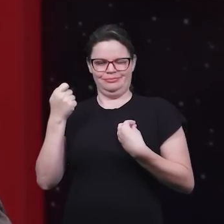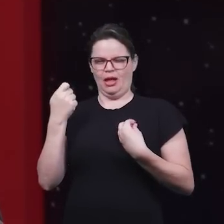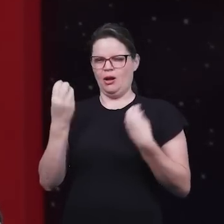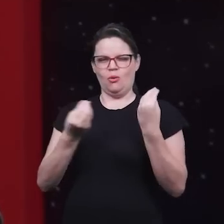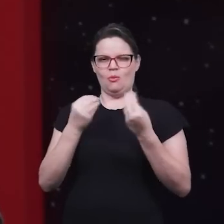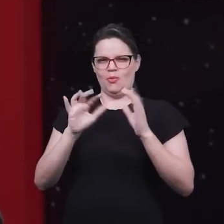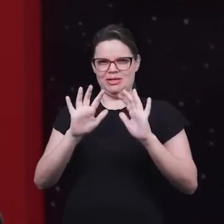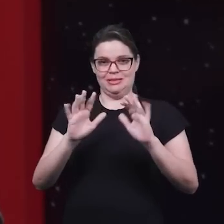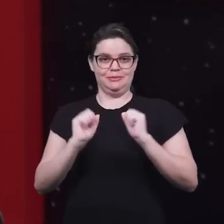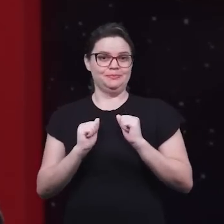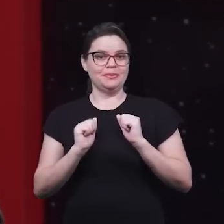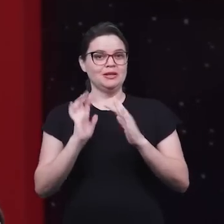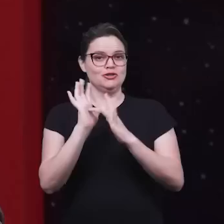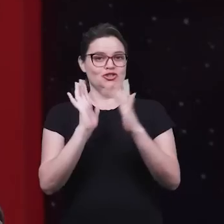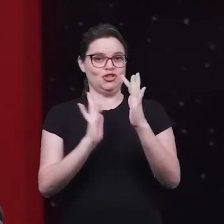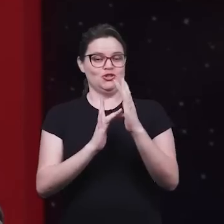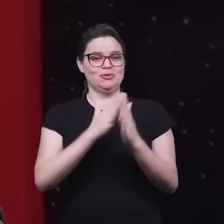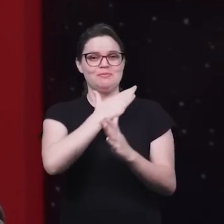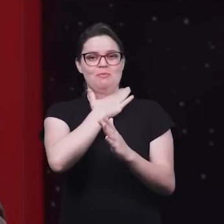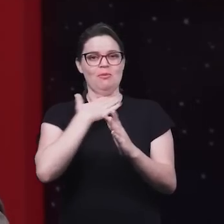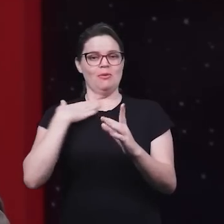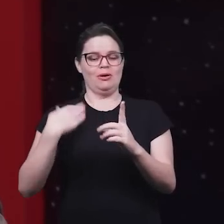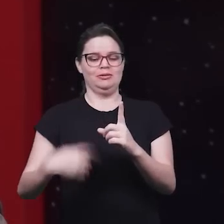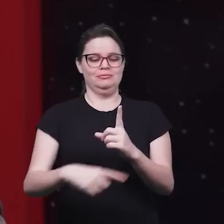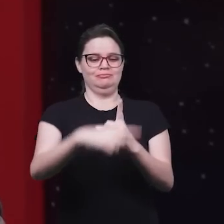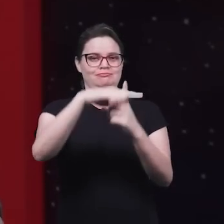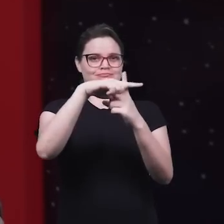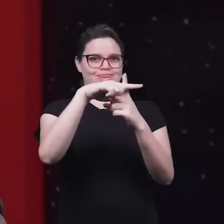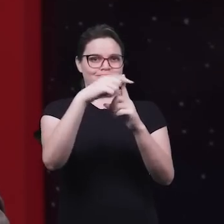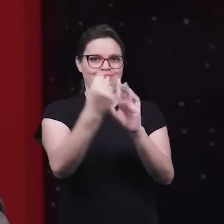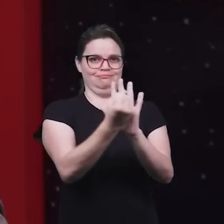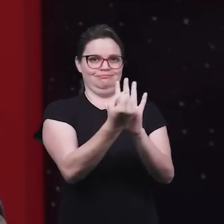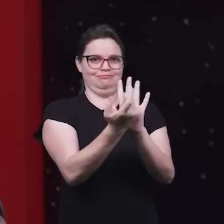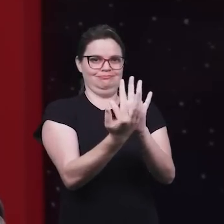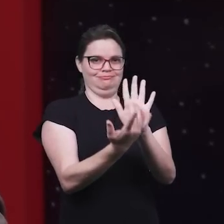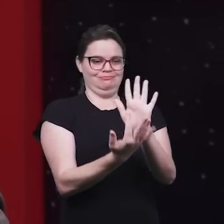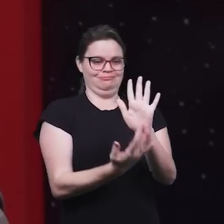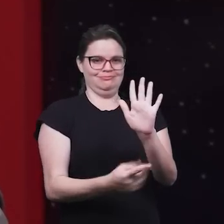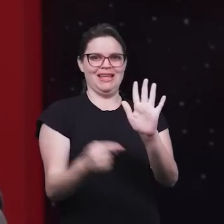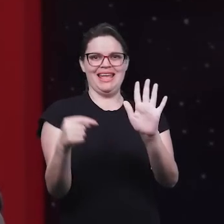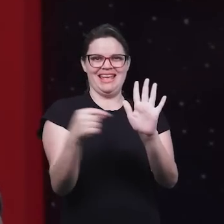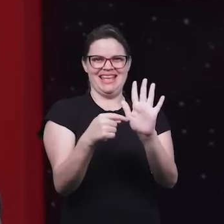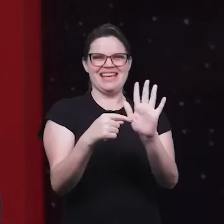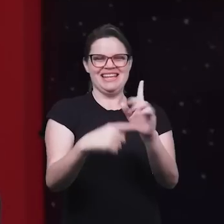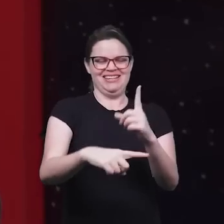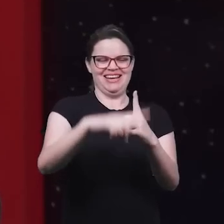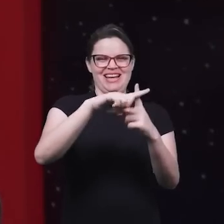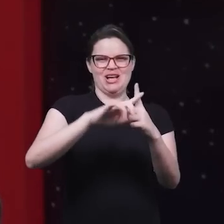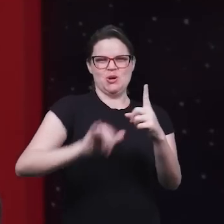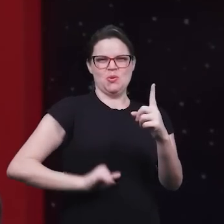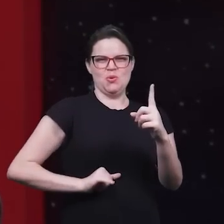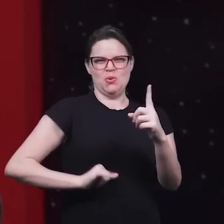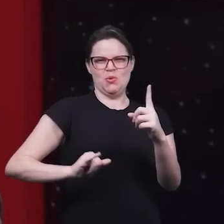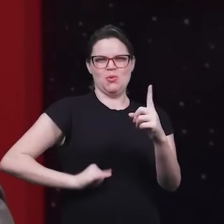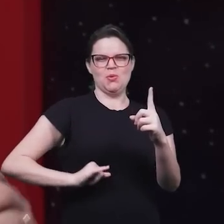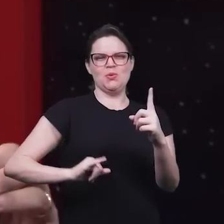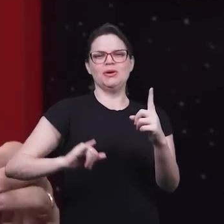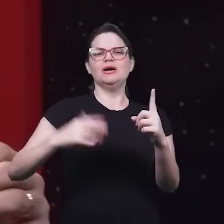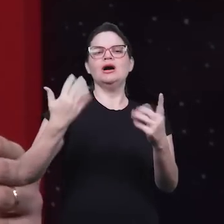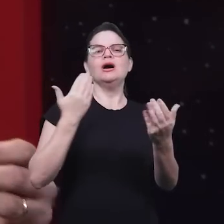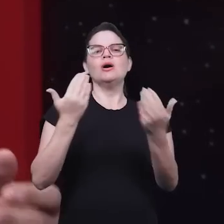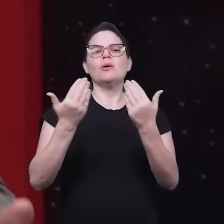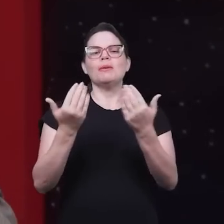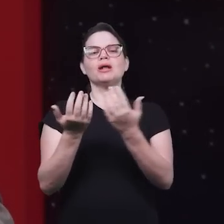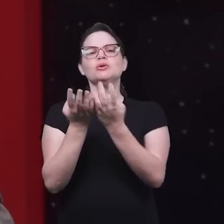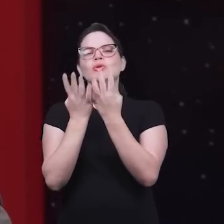nos alimentar. Quando Jesus morre e ressuscita, ele deixa a sua igreja. Então nós temos a igreja